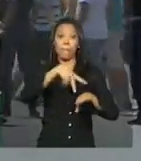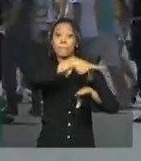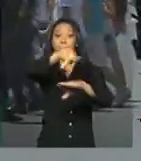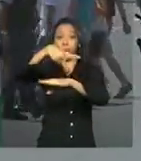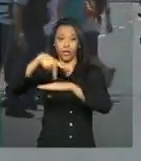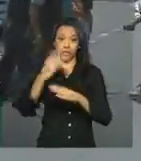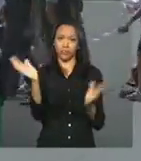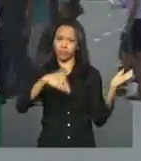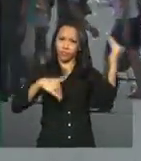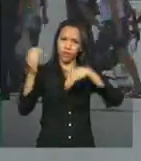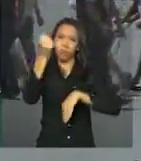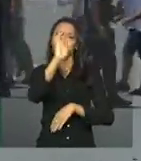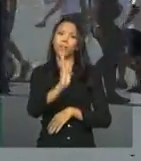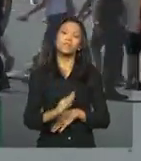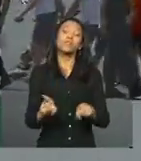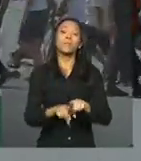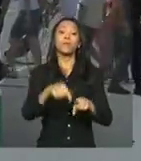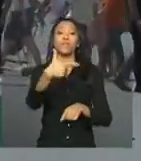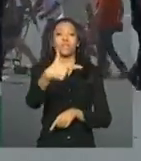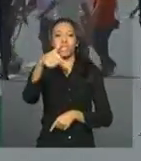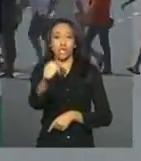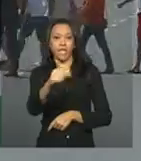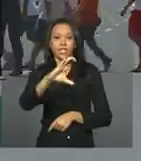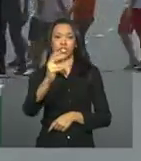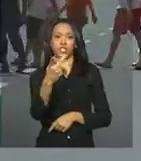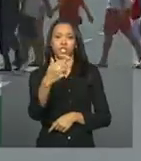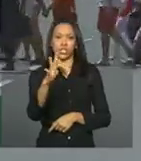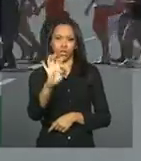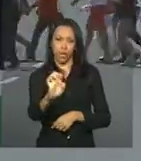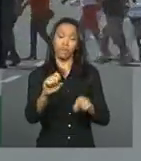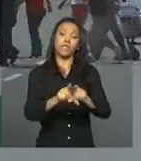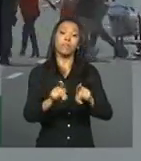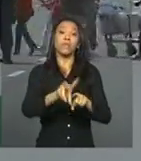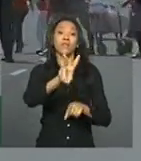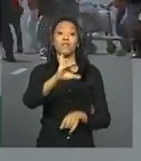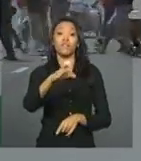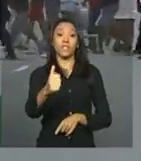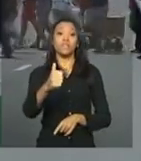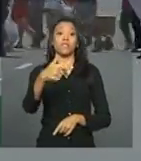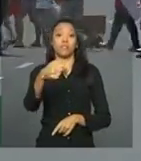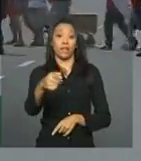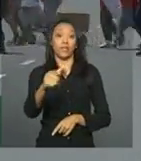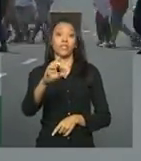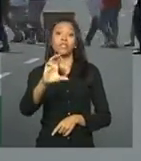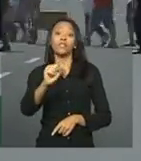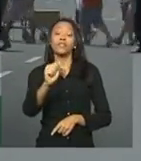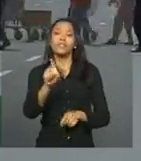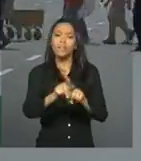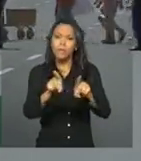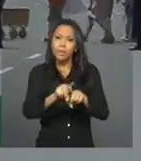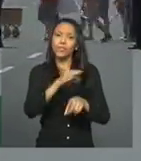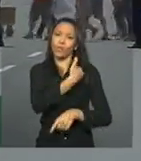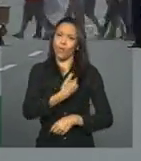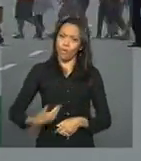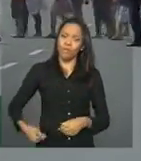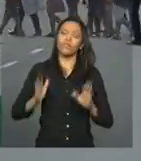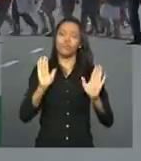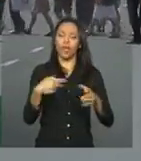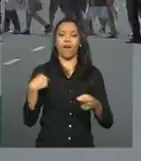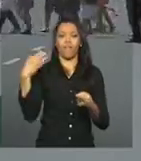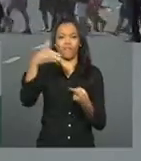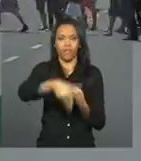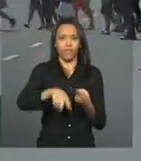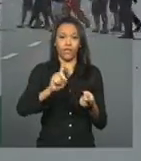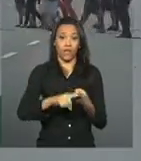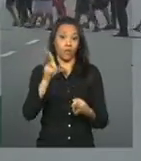e 27 chefes de Estado e de governo e vice-chefes de Estado e de governo. Entre eles, já confirmaram presença o